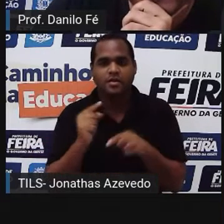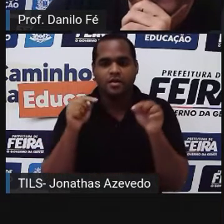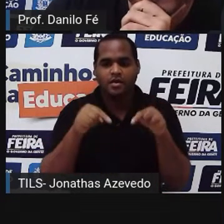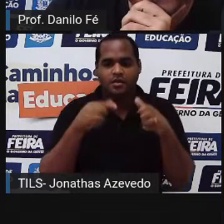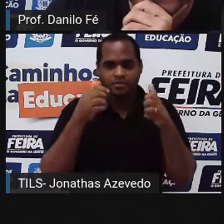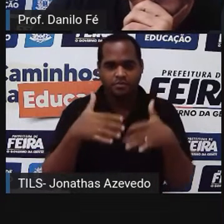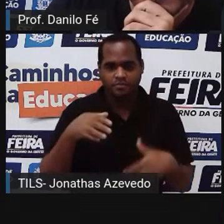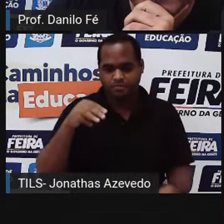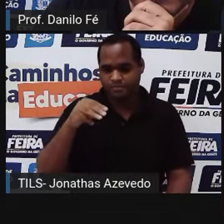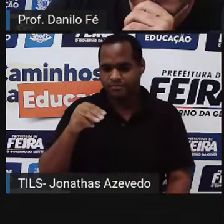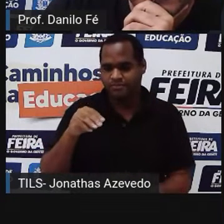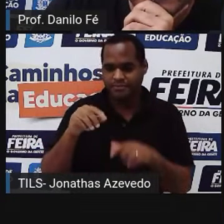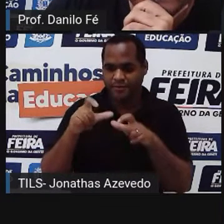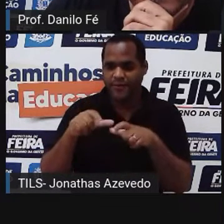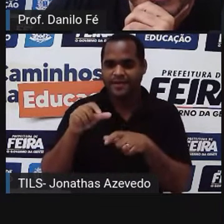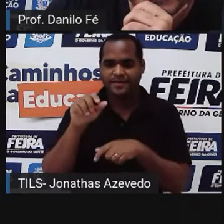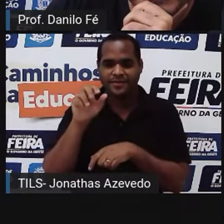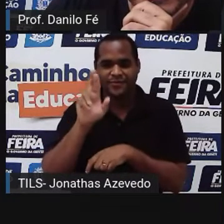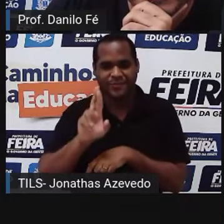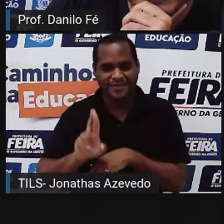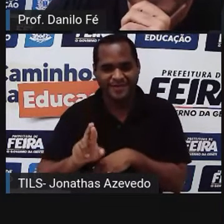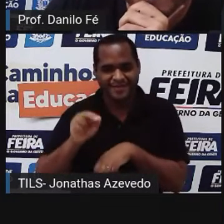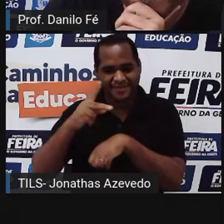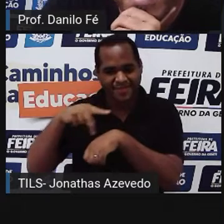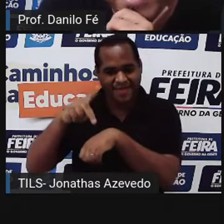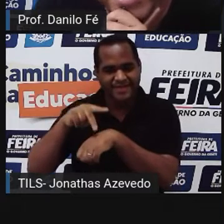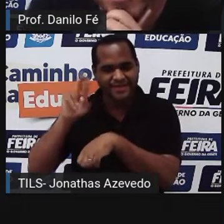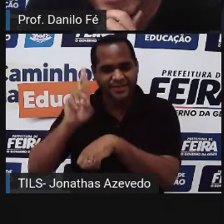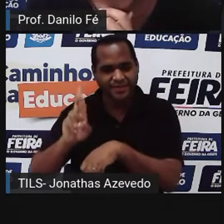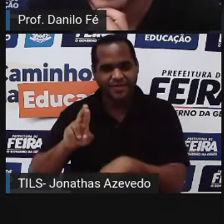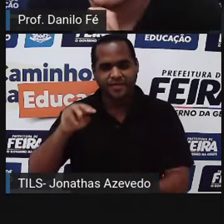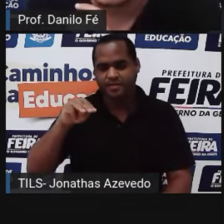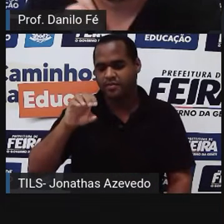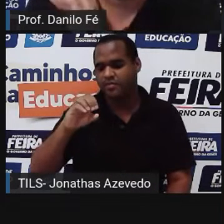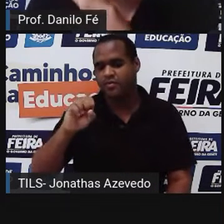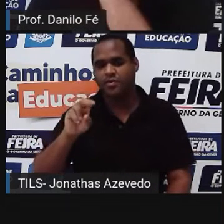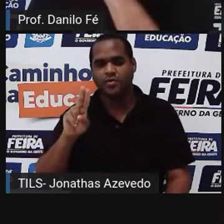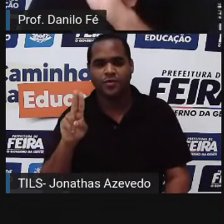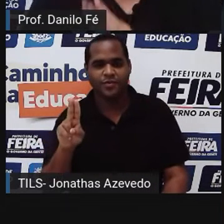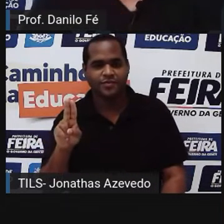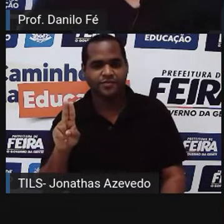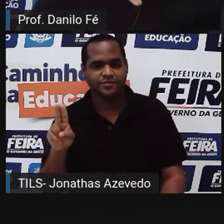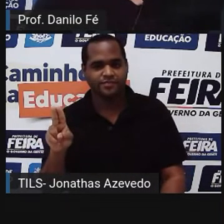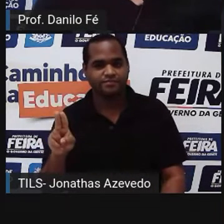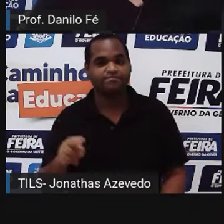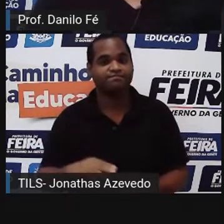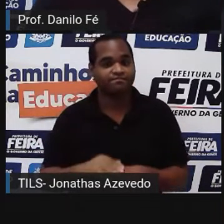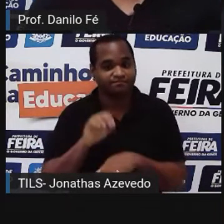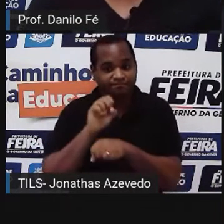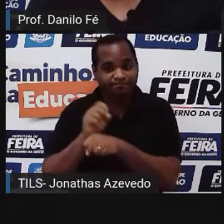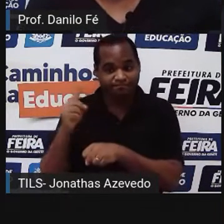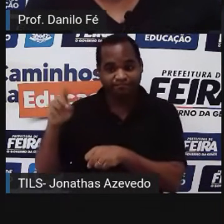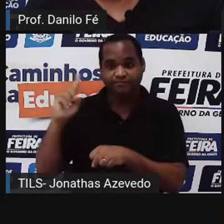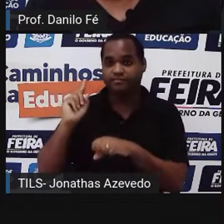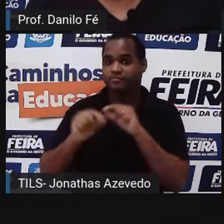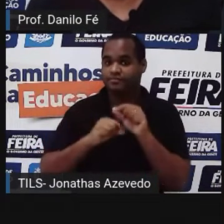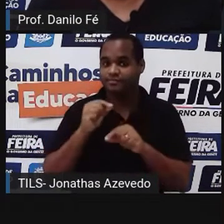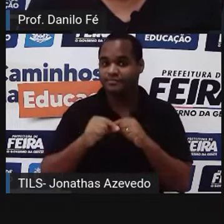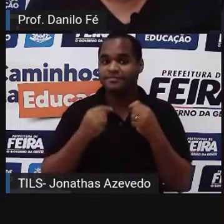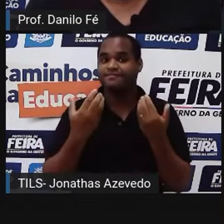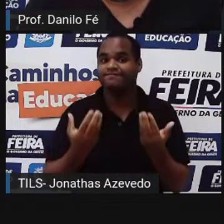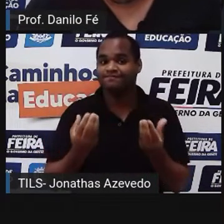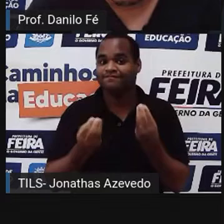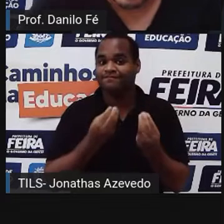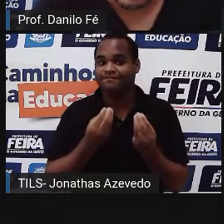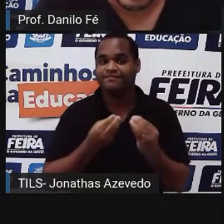de Moscou. E foi aqui que eu parei a aula passada. O que acontece depois